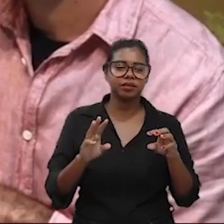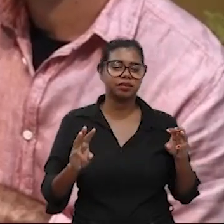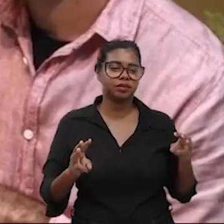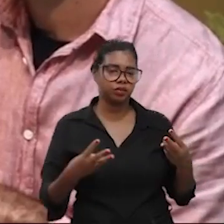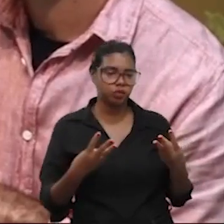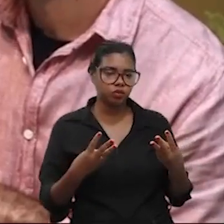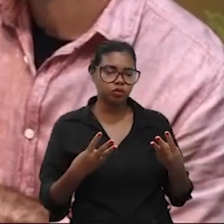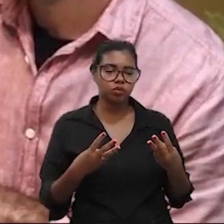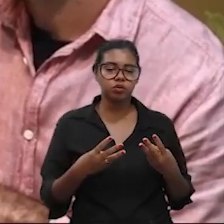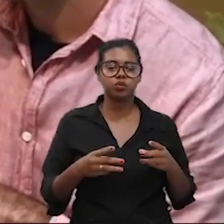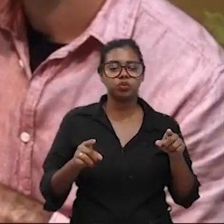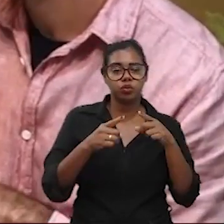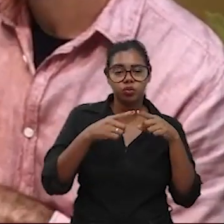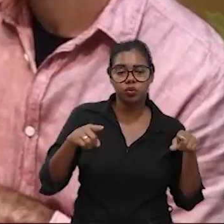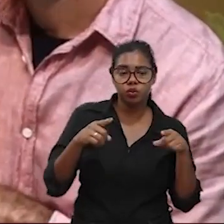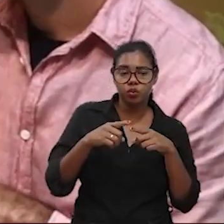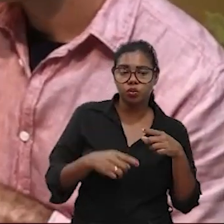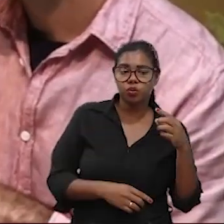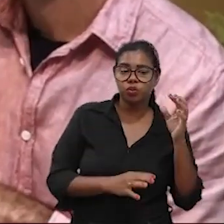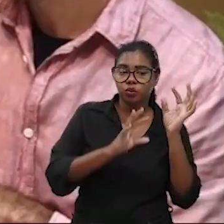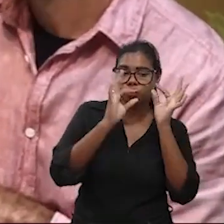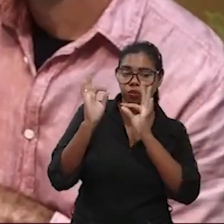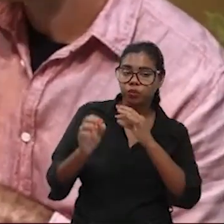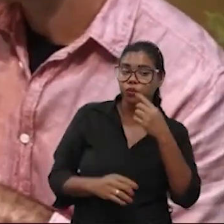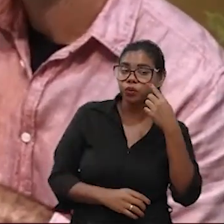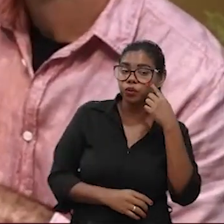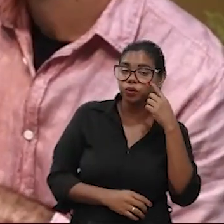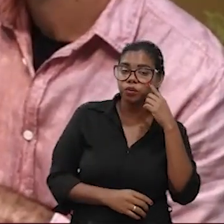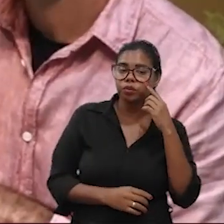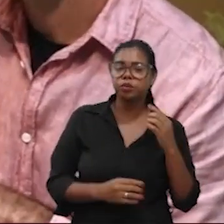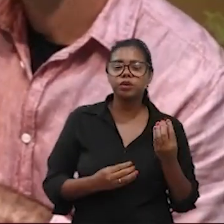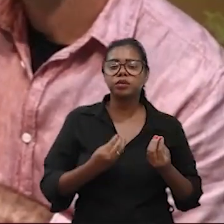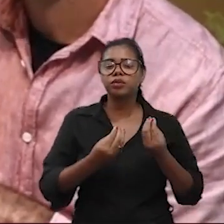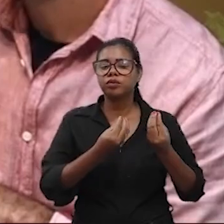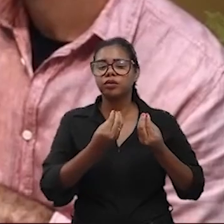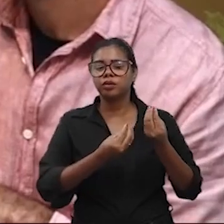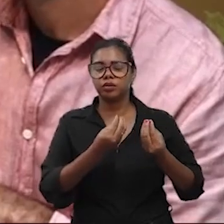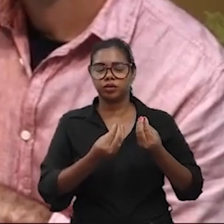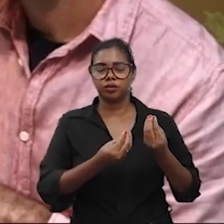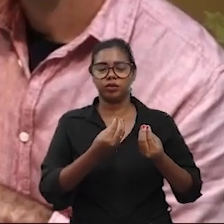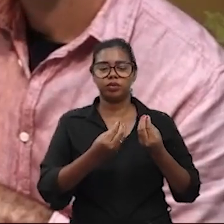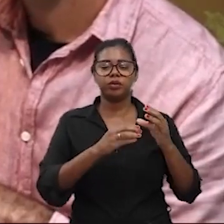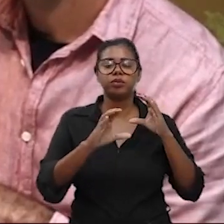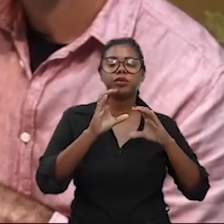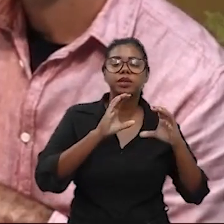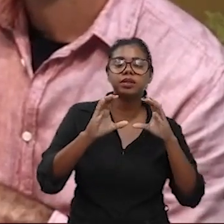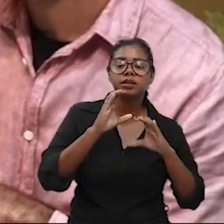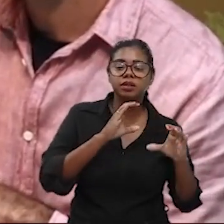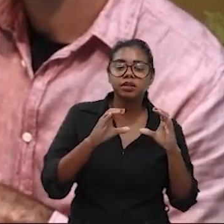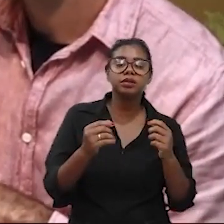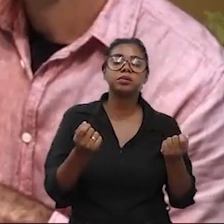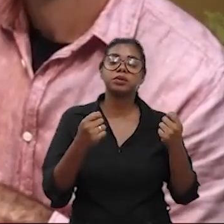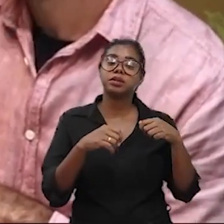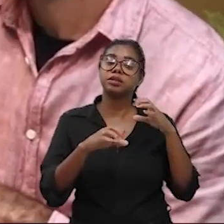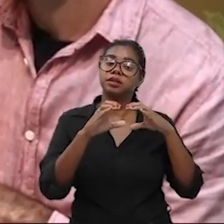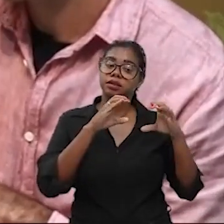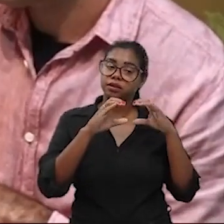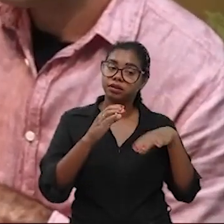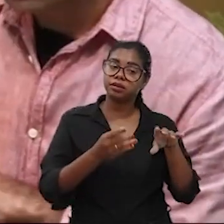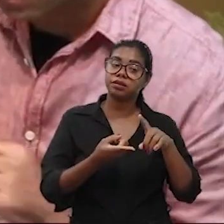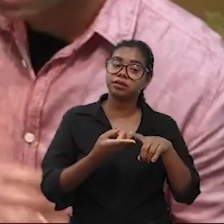sempre olha o último show para ver aí como que ele cantou, né? Se pode ser que